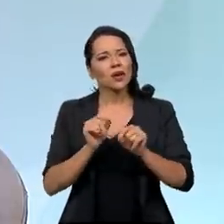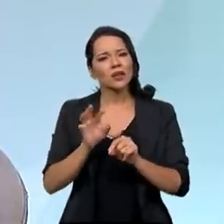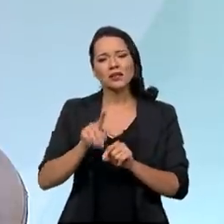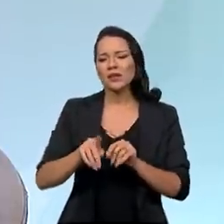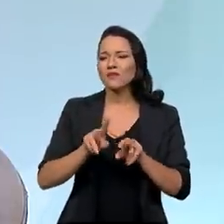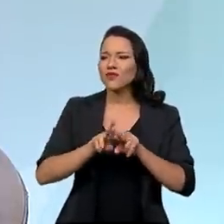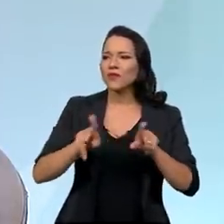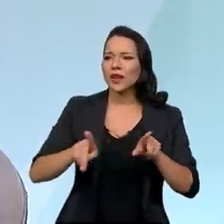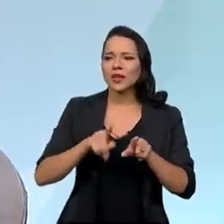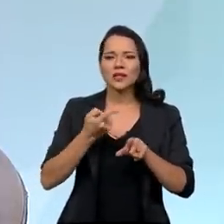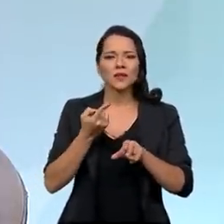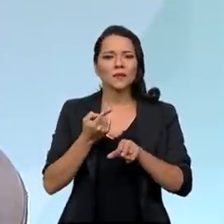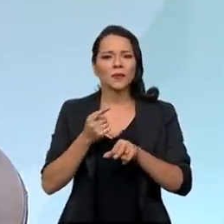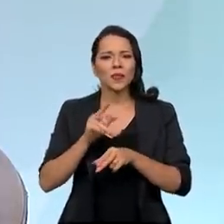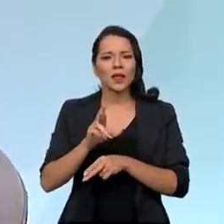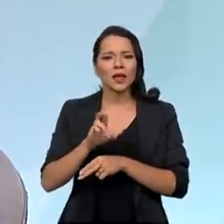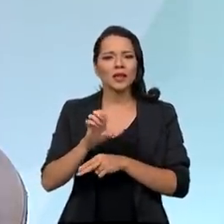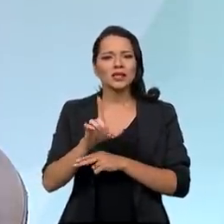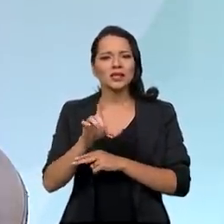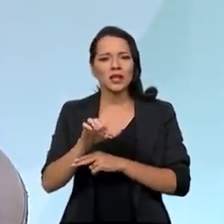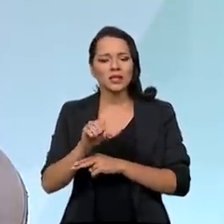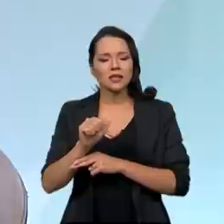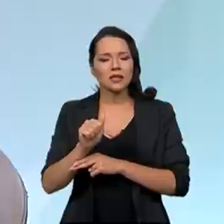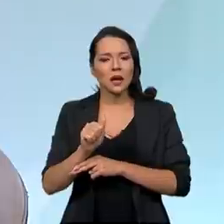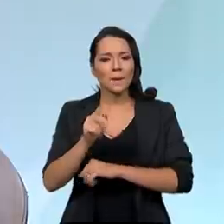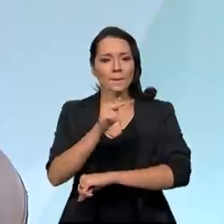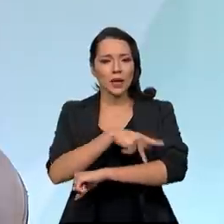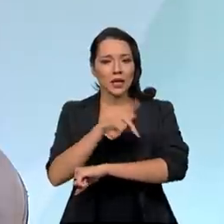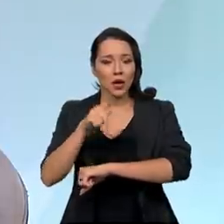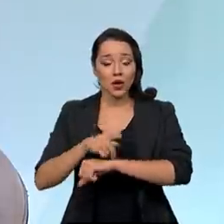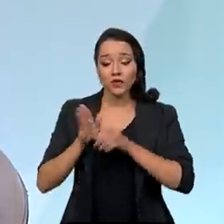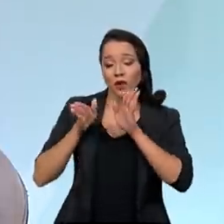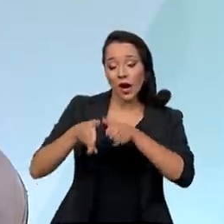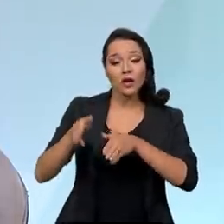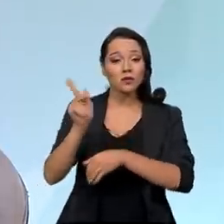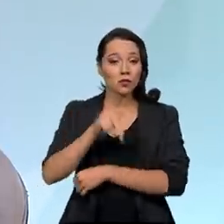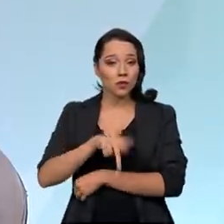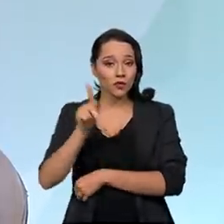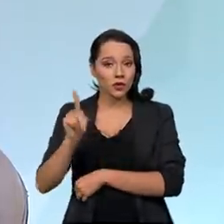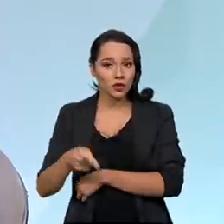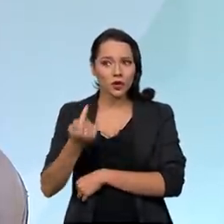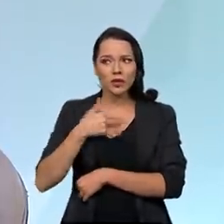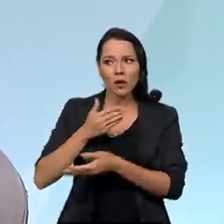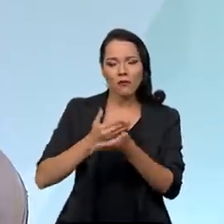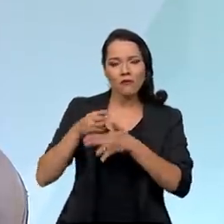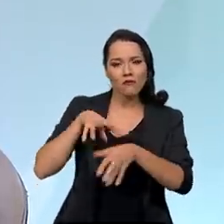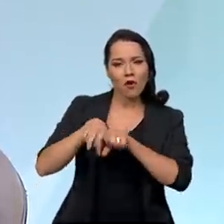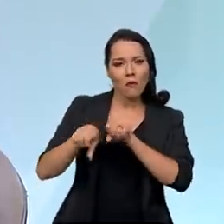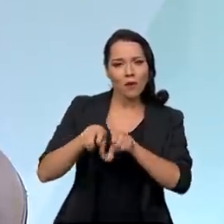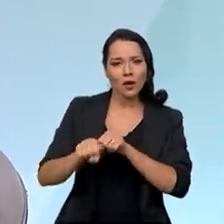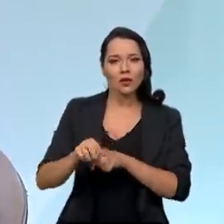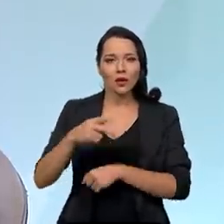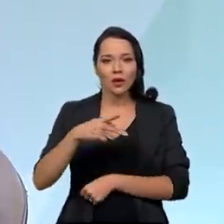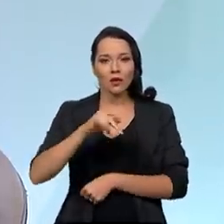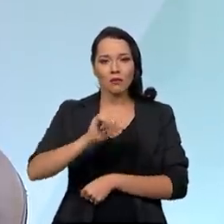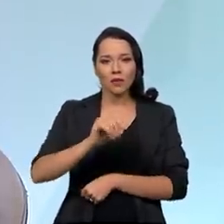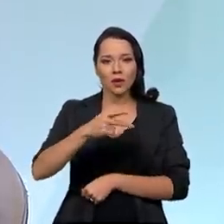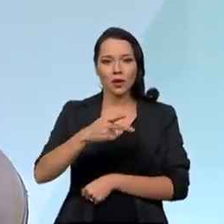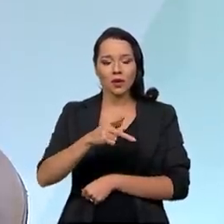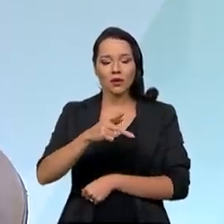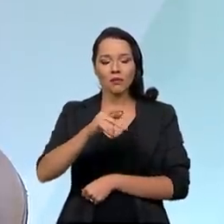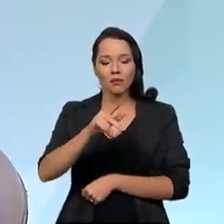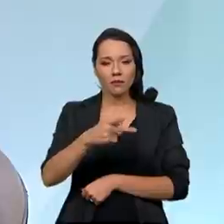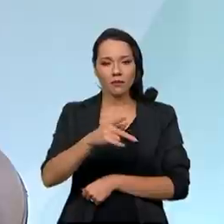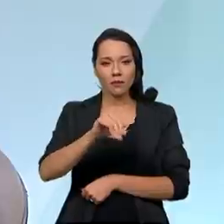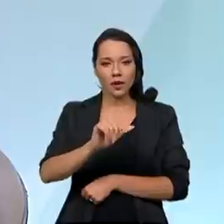são o Residência Pedagógica, que se voltam aos professores que estão se formando. O PIBID já no primeiro e